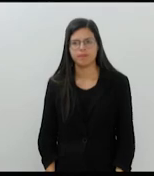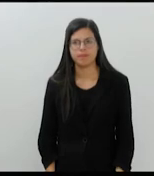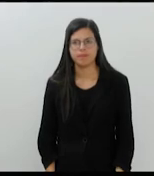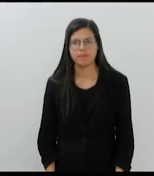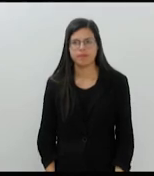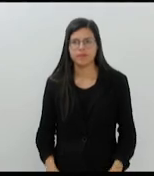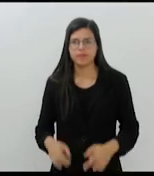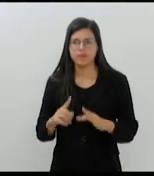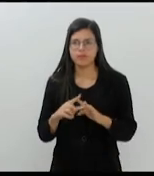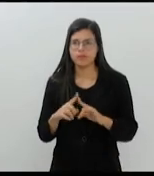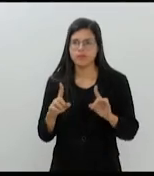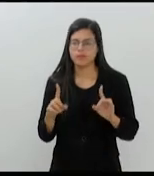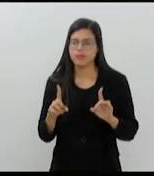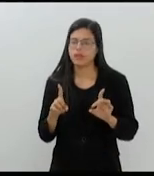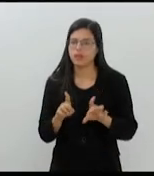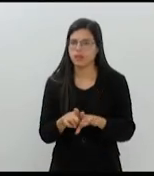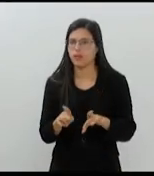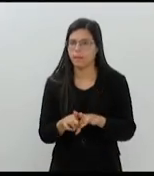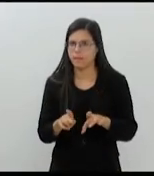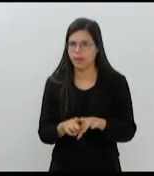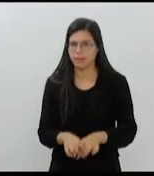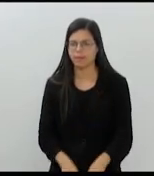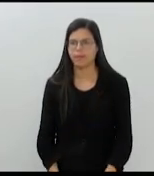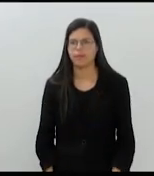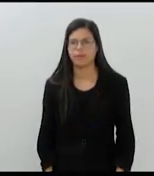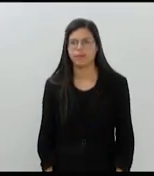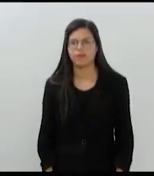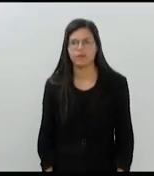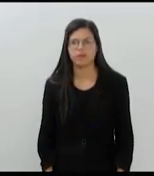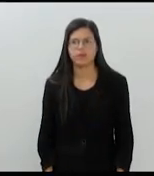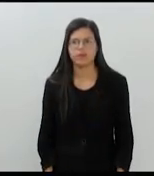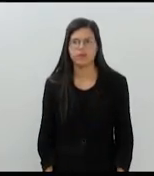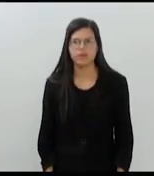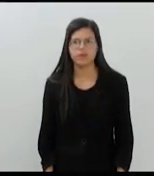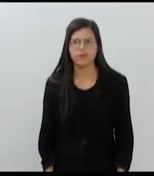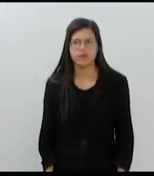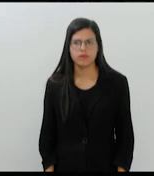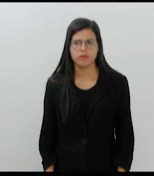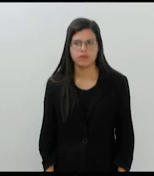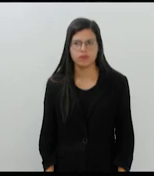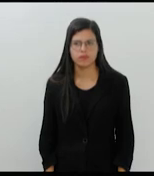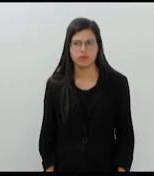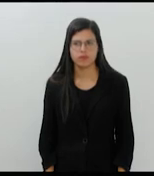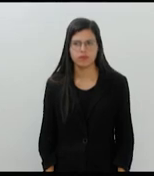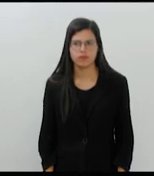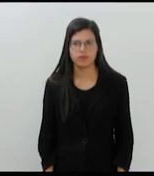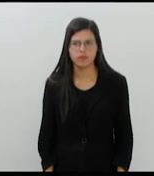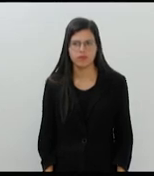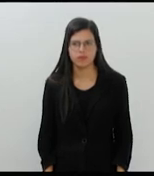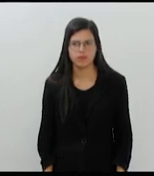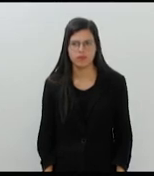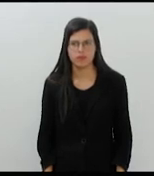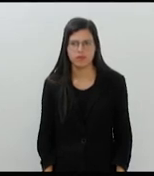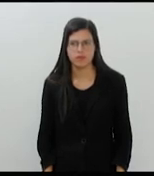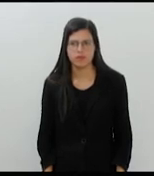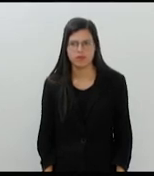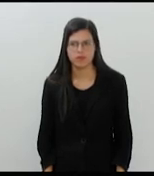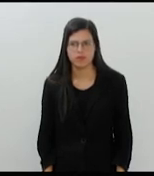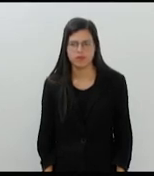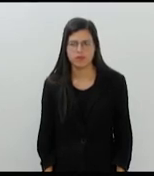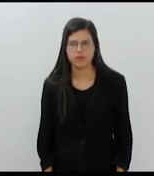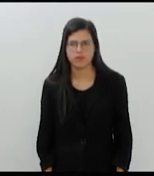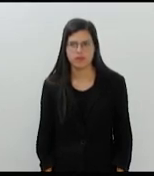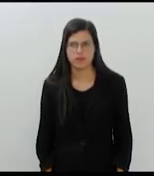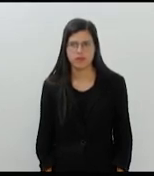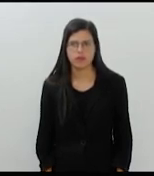Mas, além disso, senhor presidente, é plena coincidência ou não? E